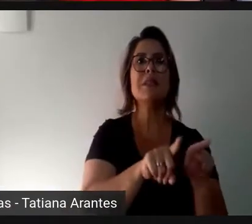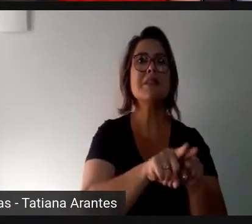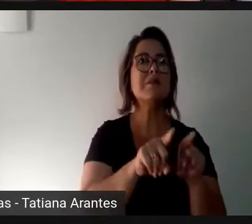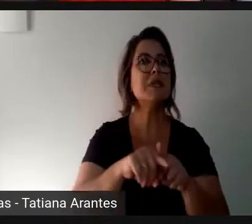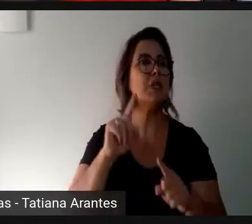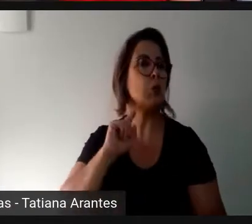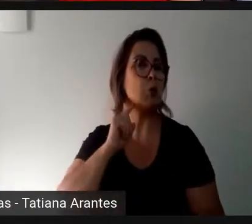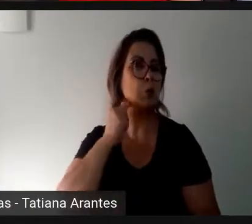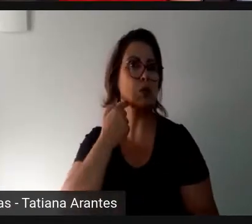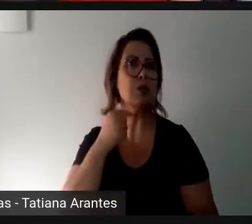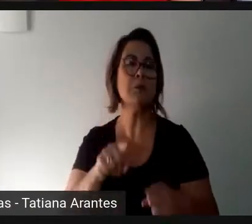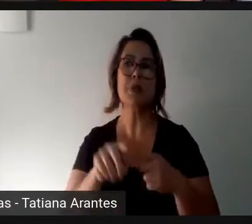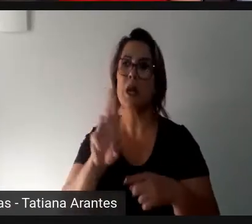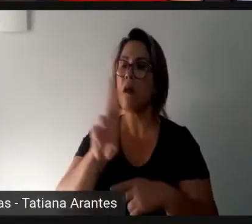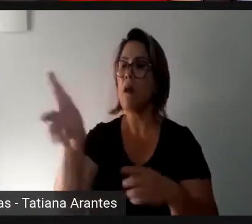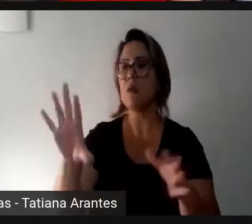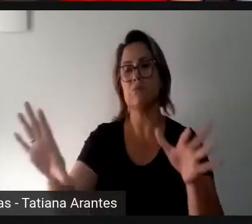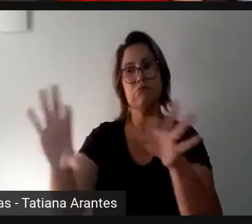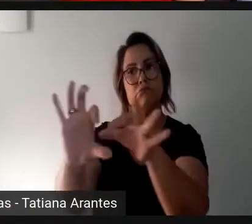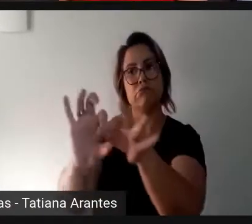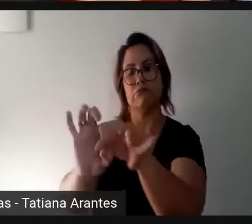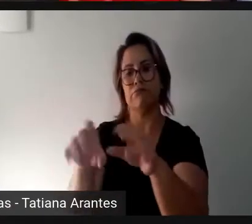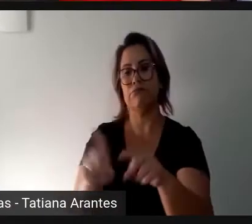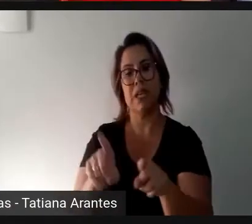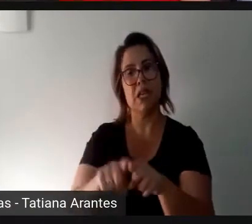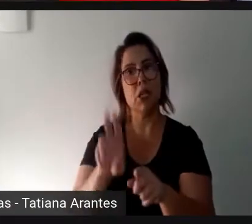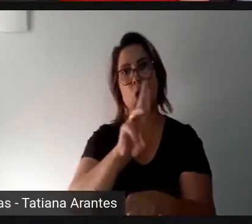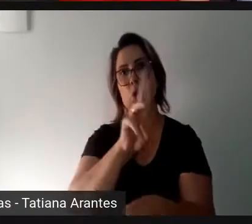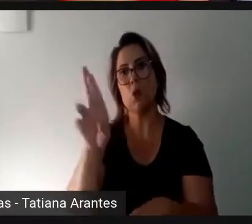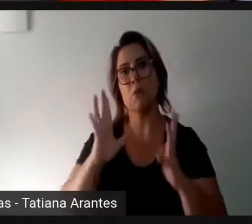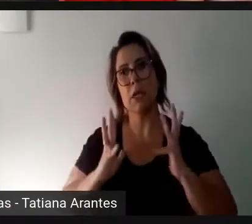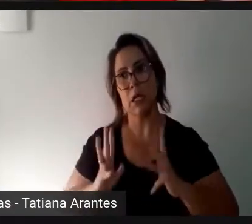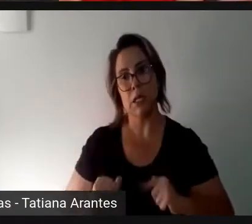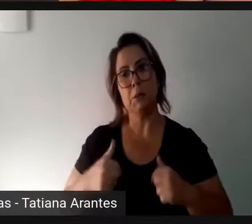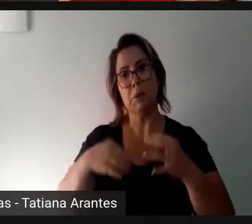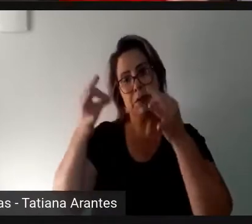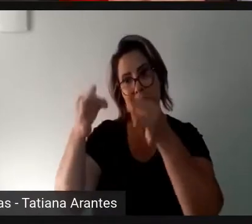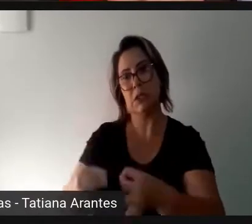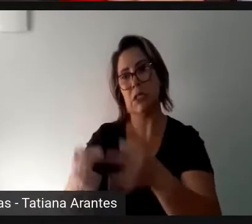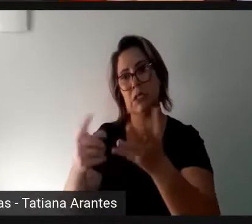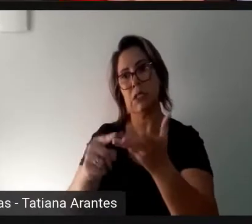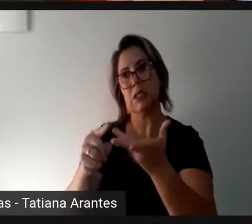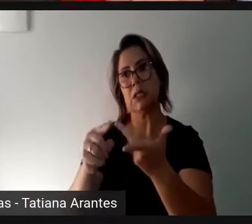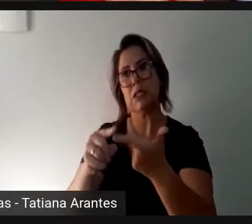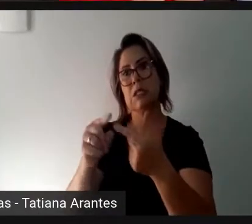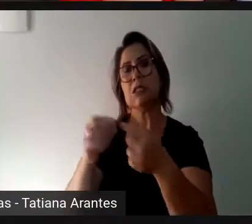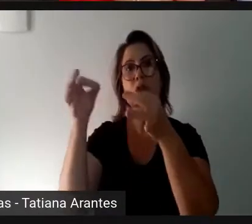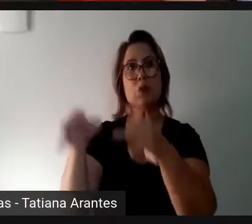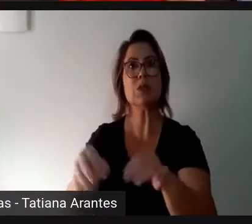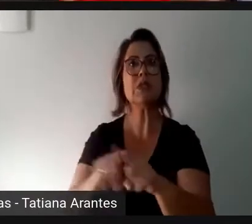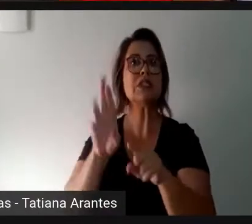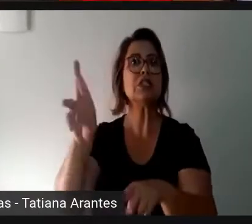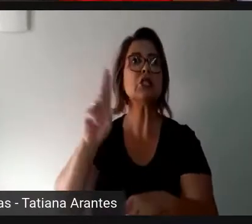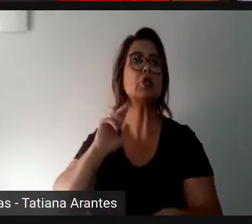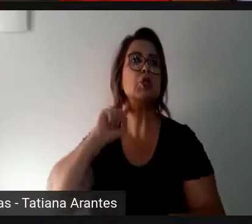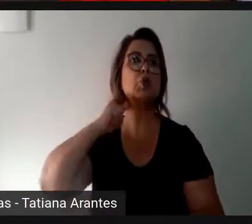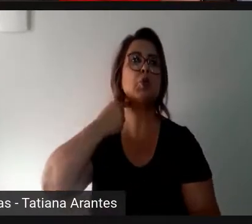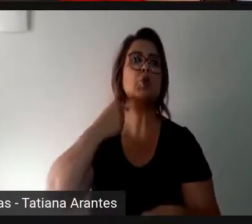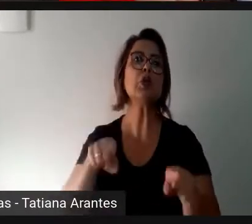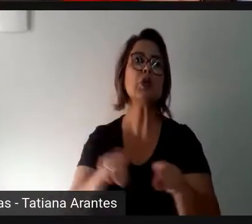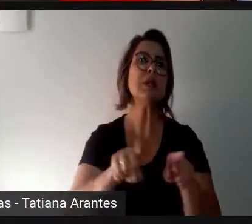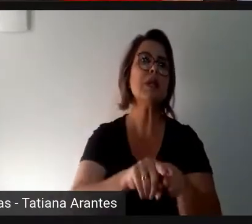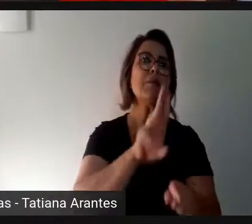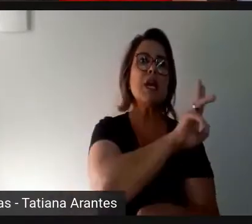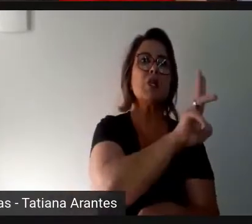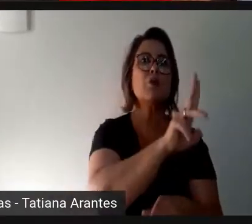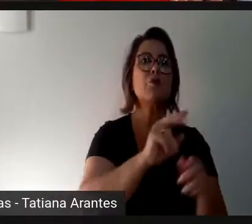ela faça parcerias com quem tem compliance. E a empresa que precisa de fazer parceria, ela vai implantar o compliance. Outro dado extremamente